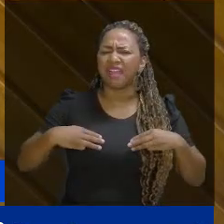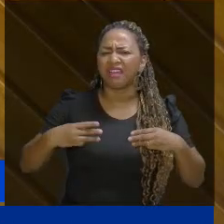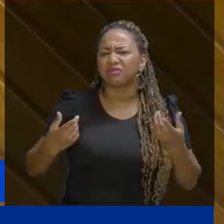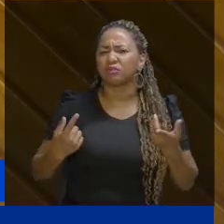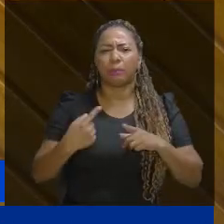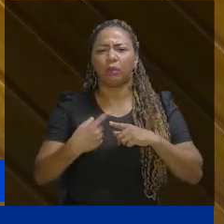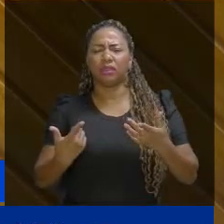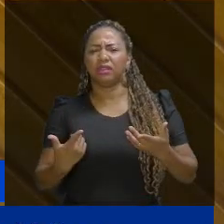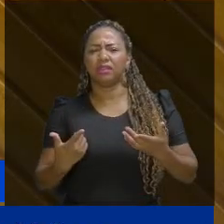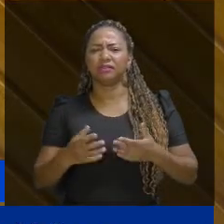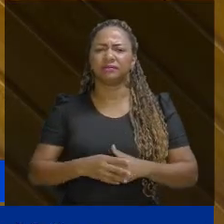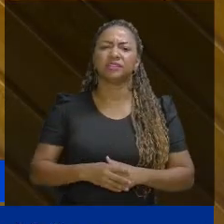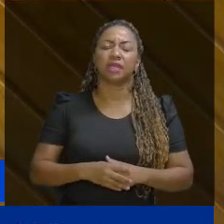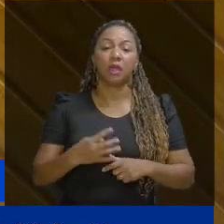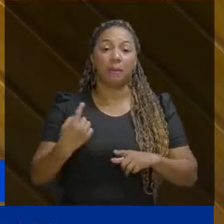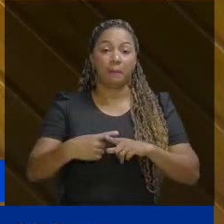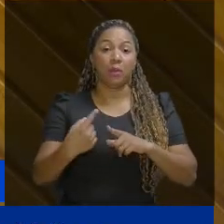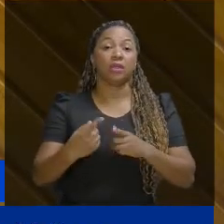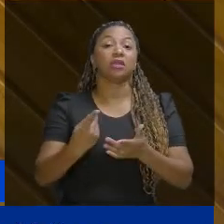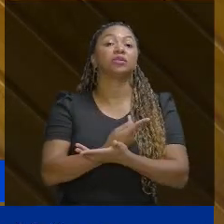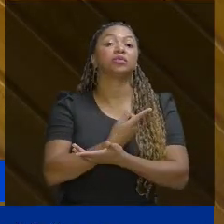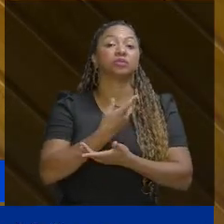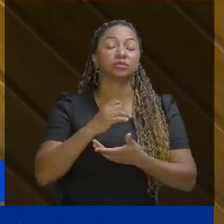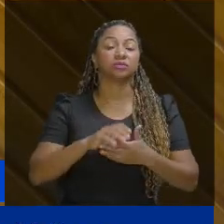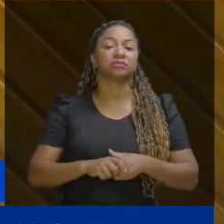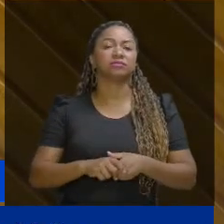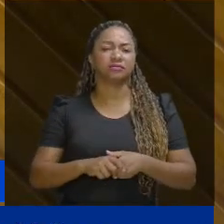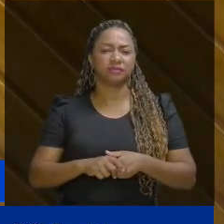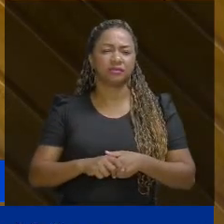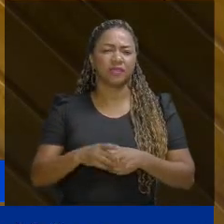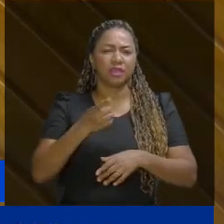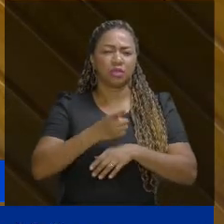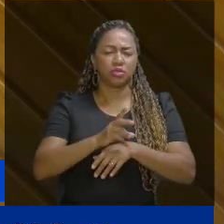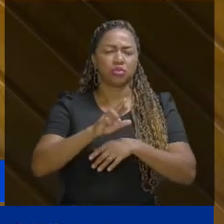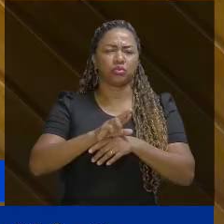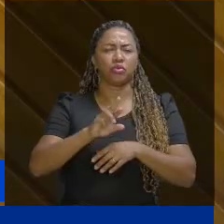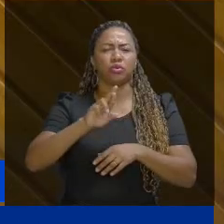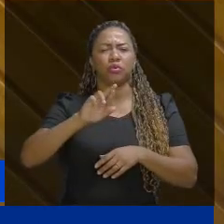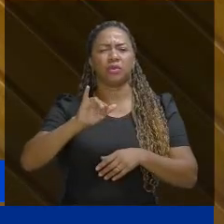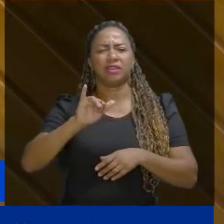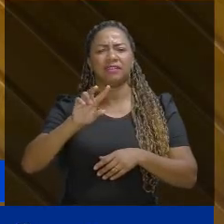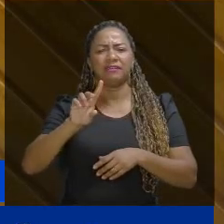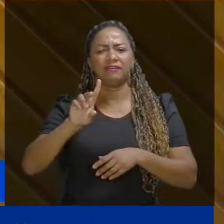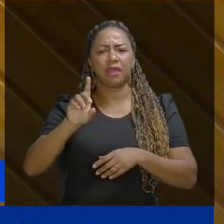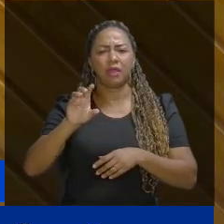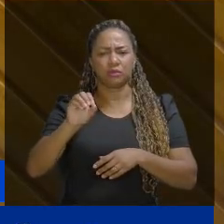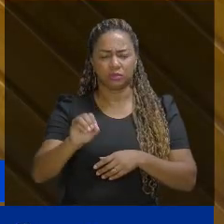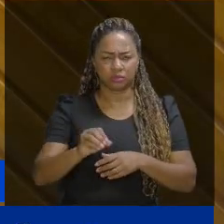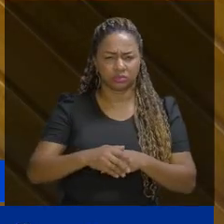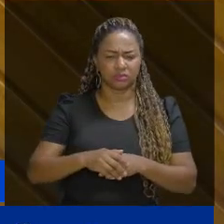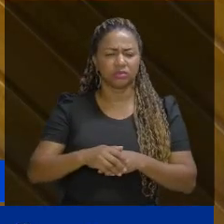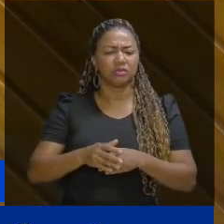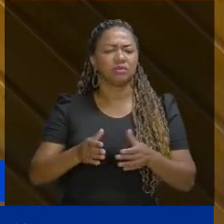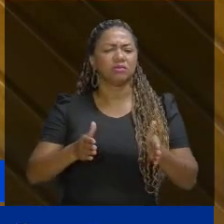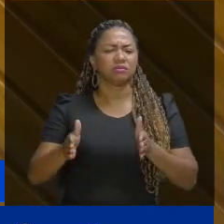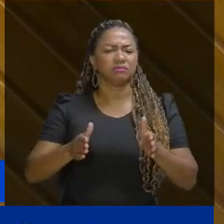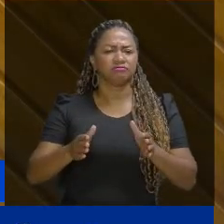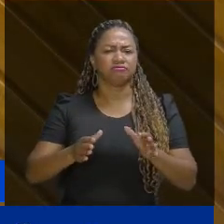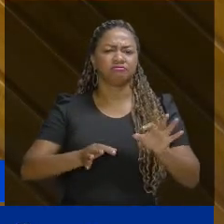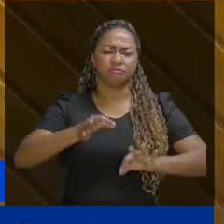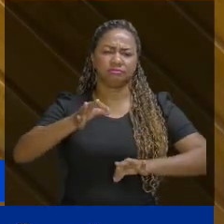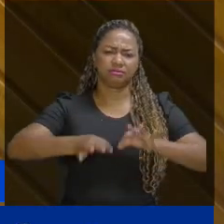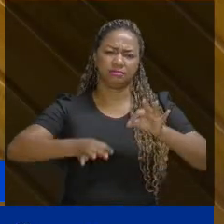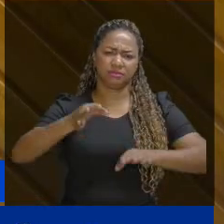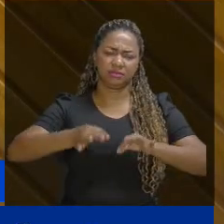do agravo? Porque essa situação foi levantada pelo Dr. Rivaldo Valente durante o julgamento e